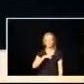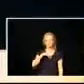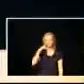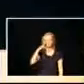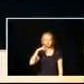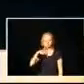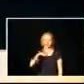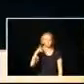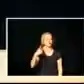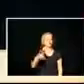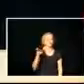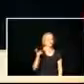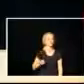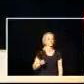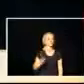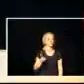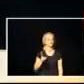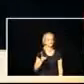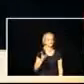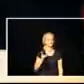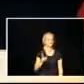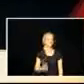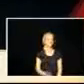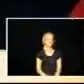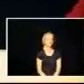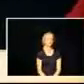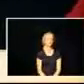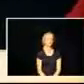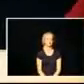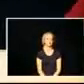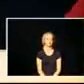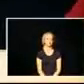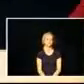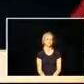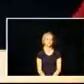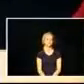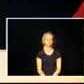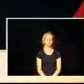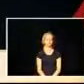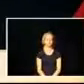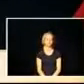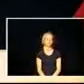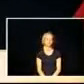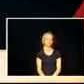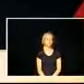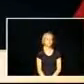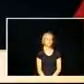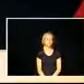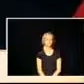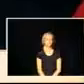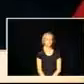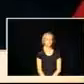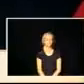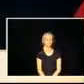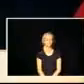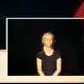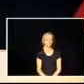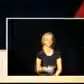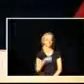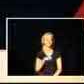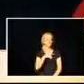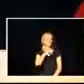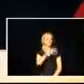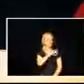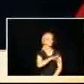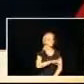dos aposentados. O aposentado é o que deveria sempre ser pautado aqui também, ter o direito à